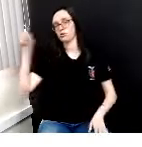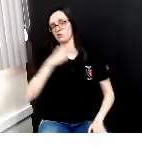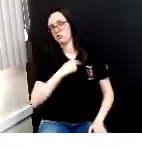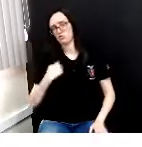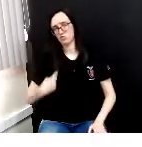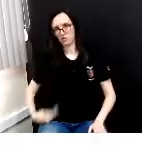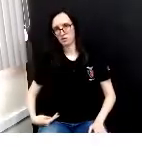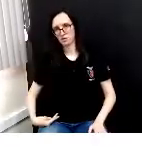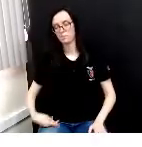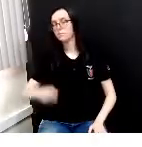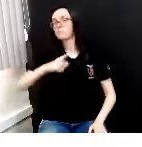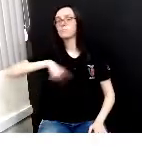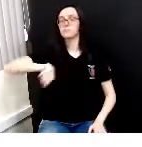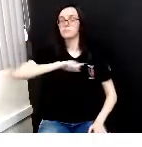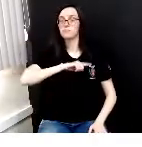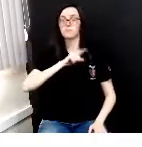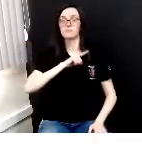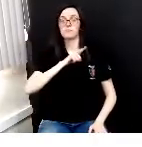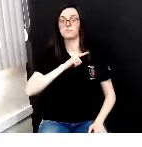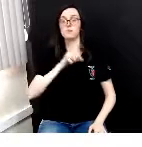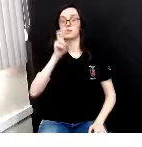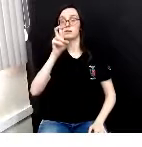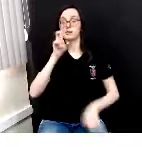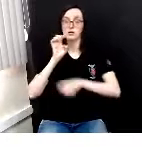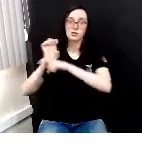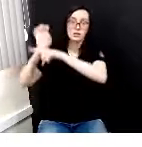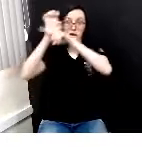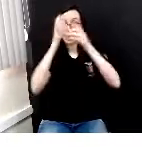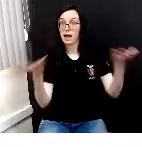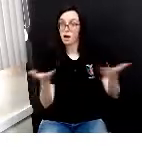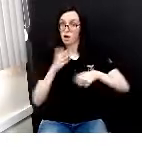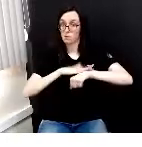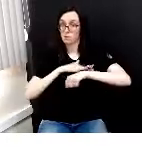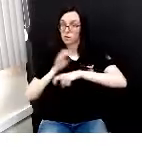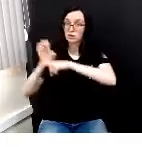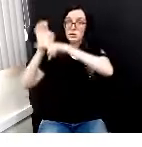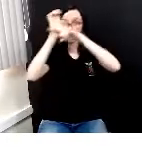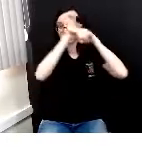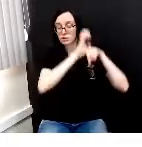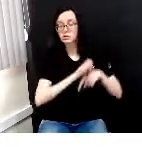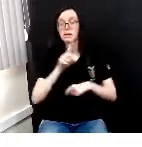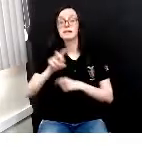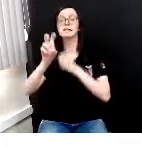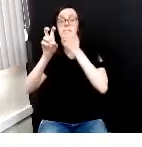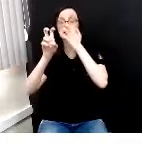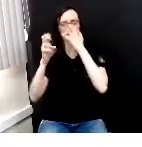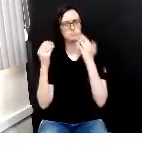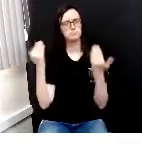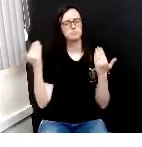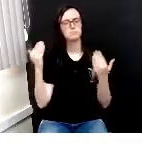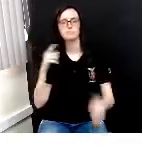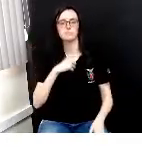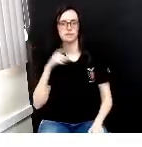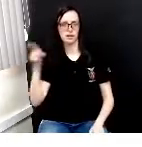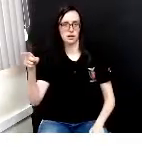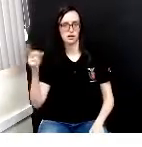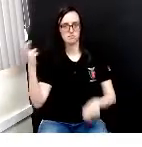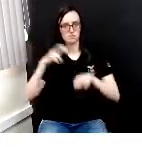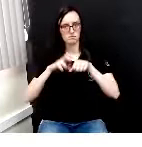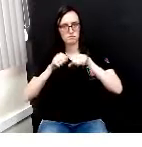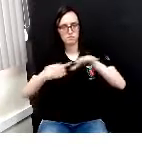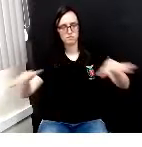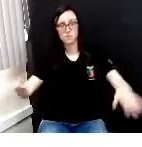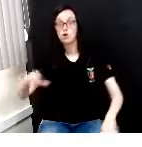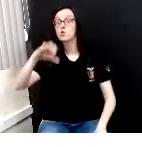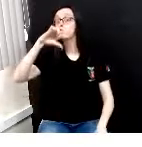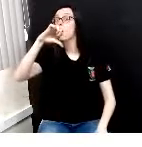China. Nós temos 5 estados neste momento com casos suspeitos de coronavírus, com um total de 9